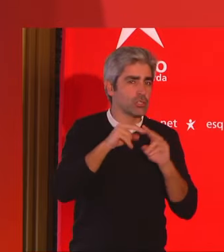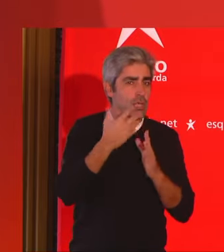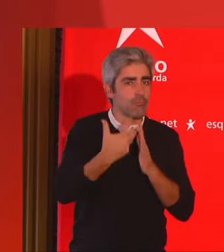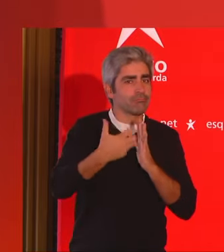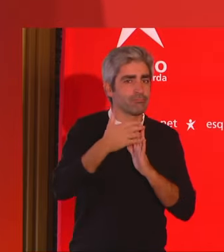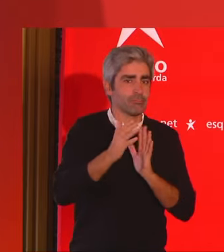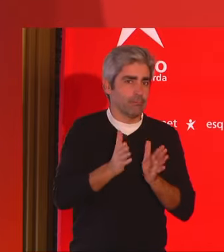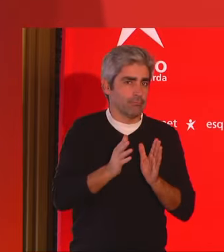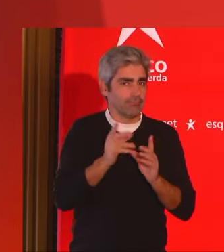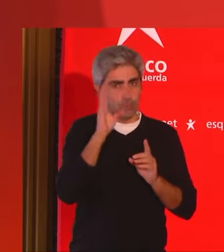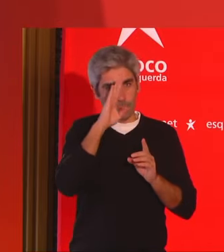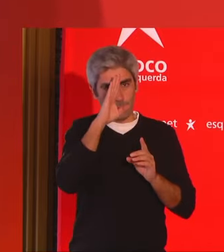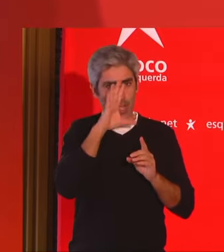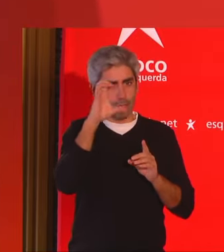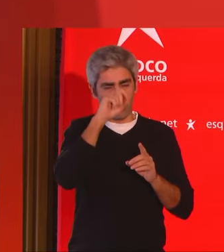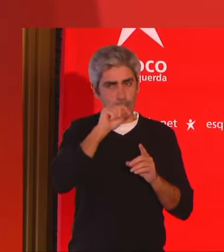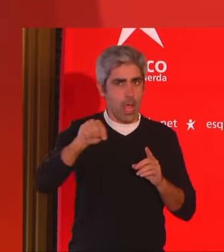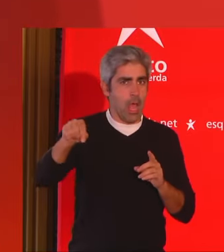abusivo,